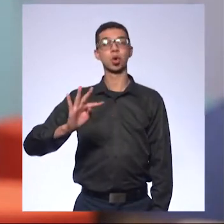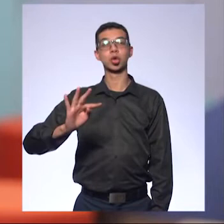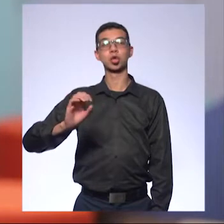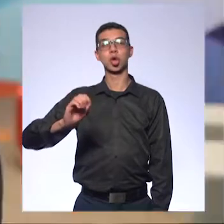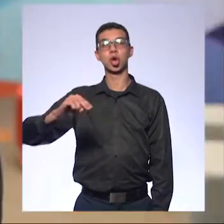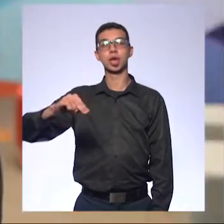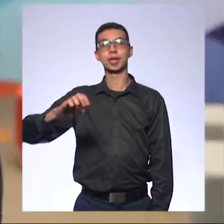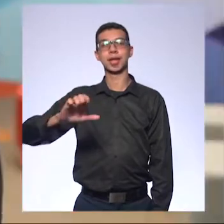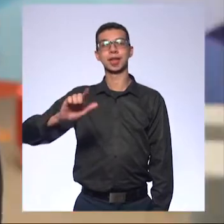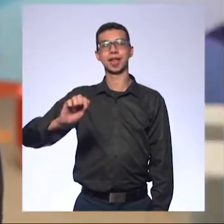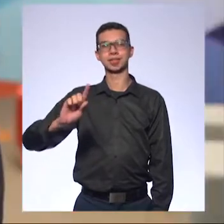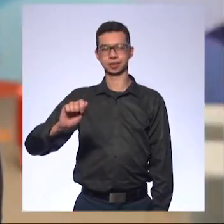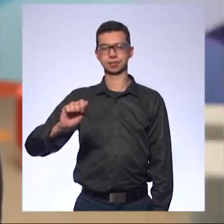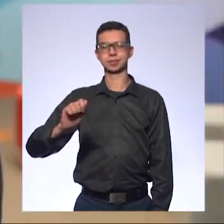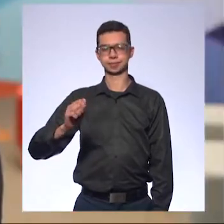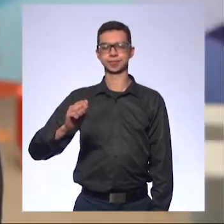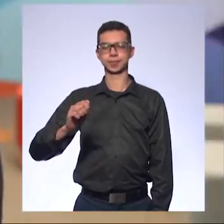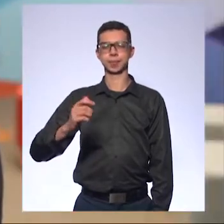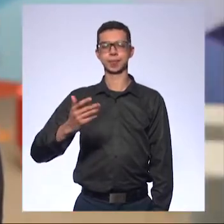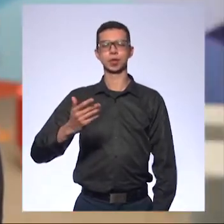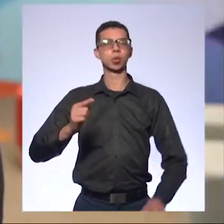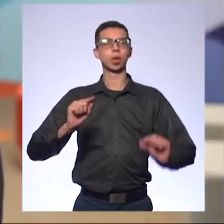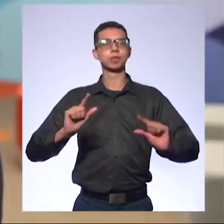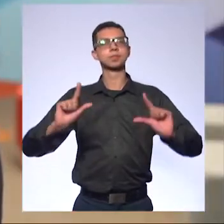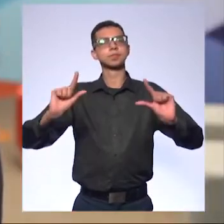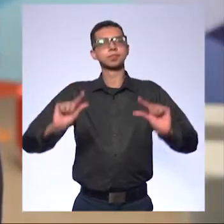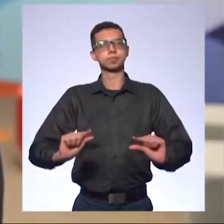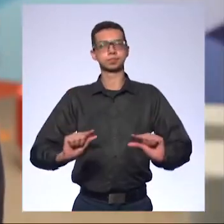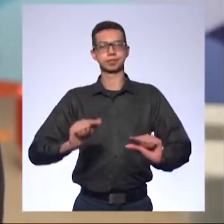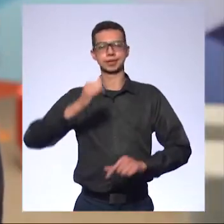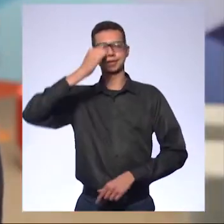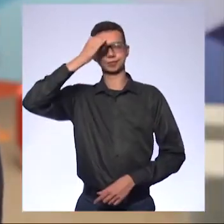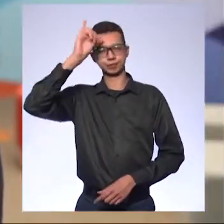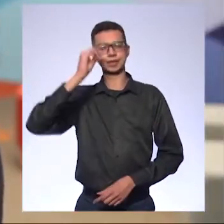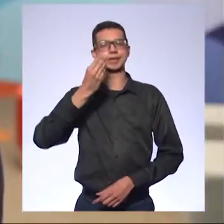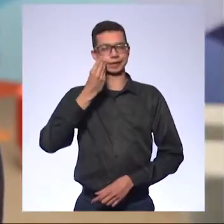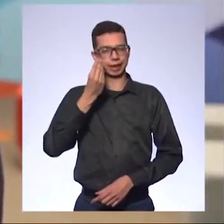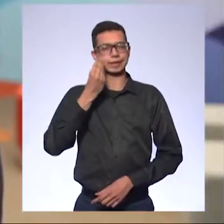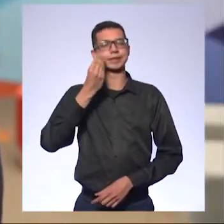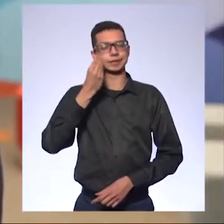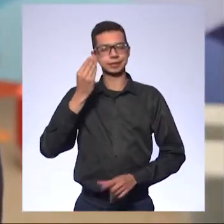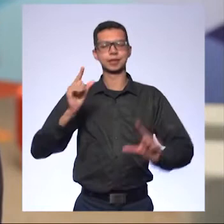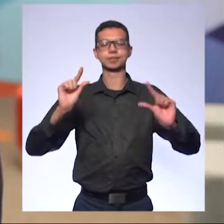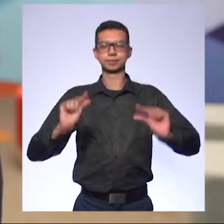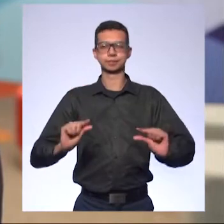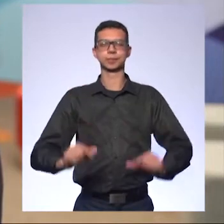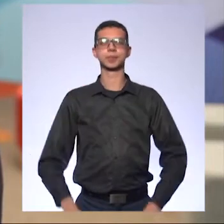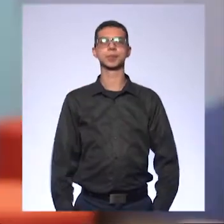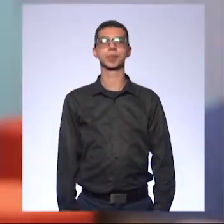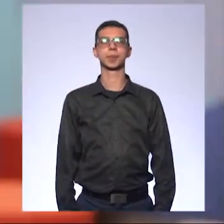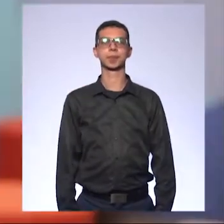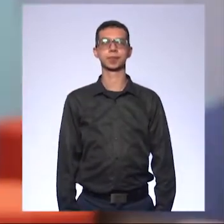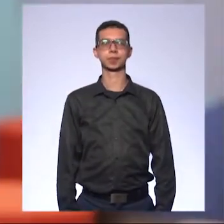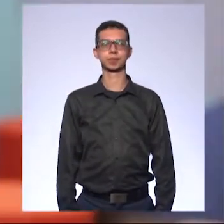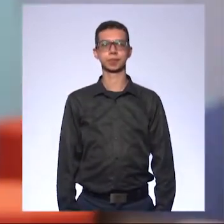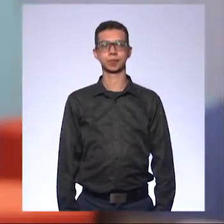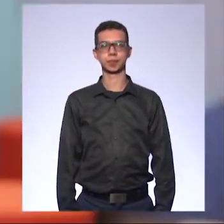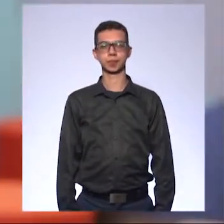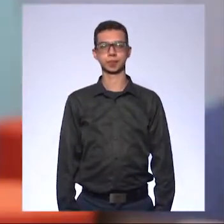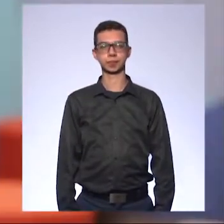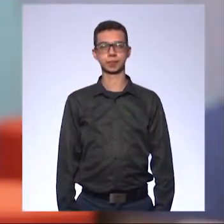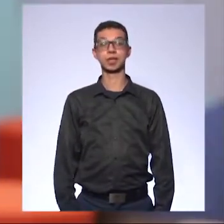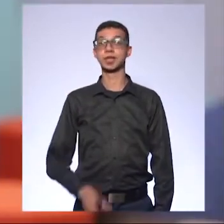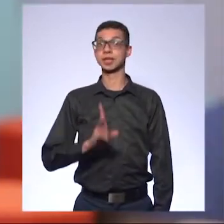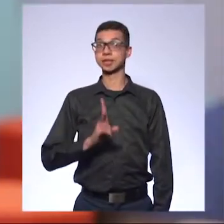Rio de Janeiro. Sustentabilidade não está mais dissociada da atuação e dos projetos no dia a dia. Pelo contrário, a gente recebe cada vez